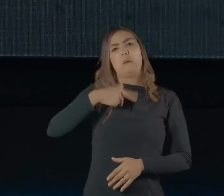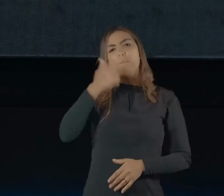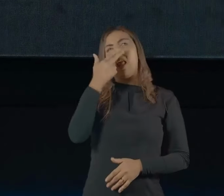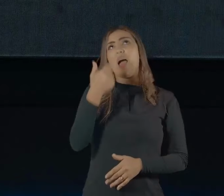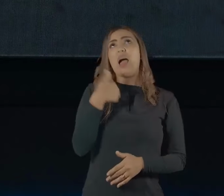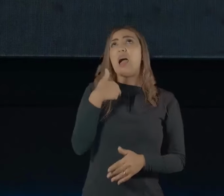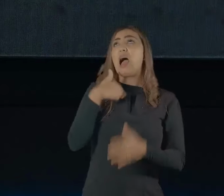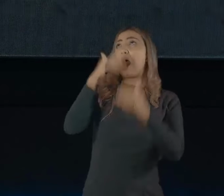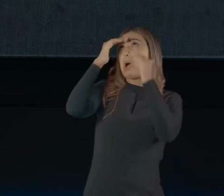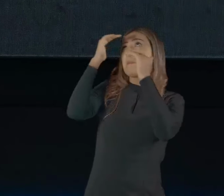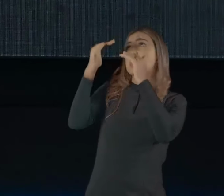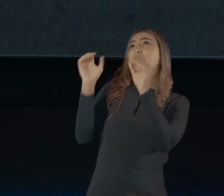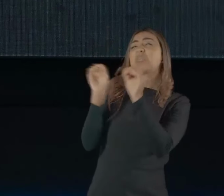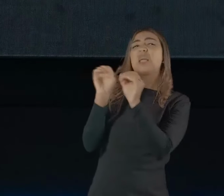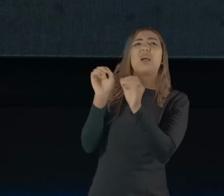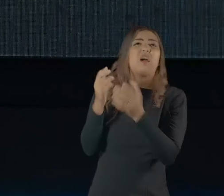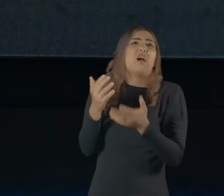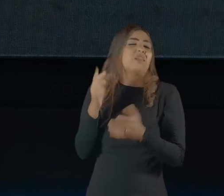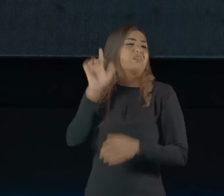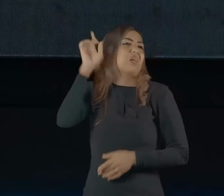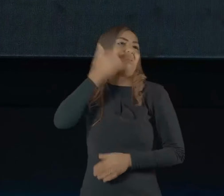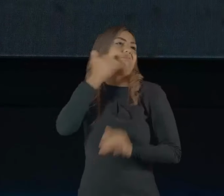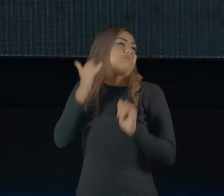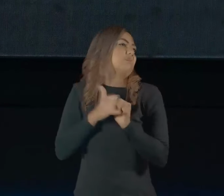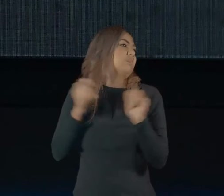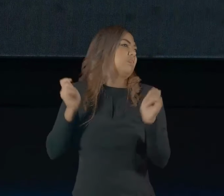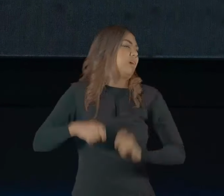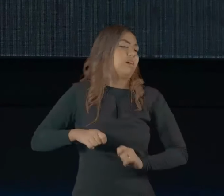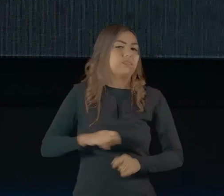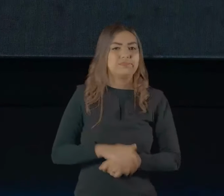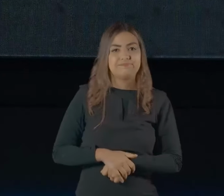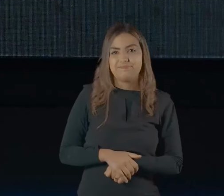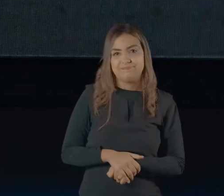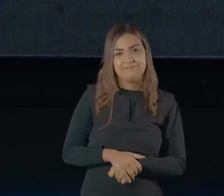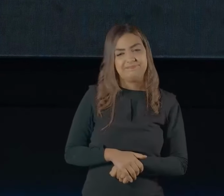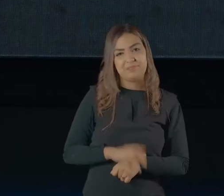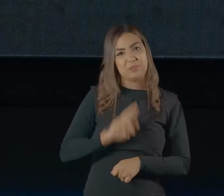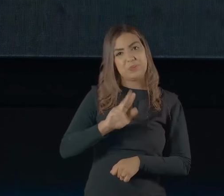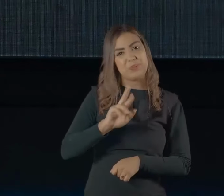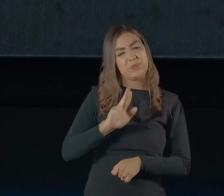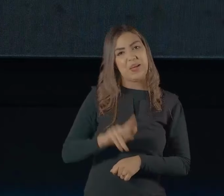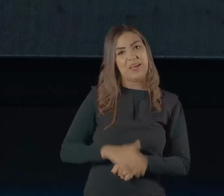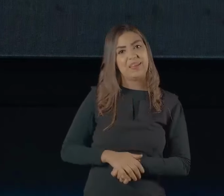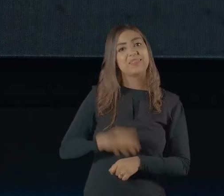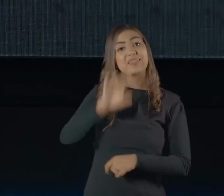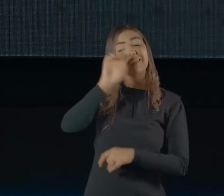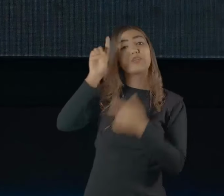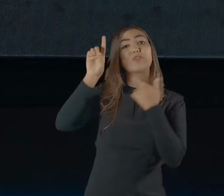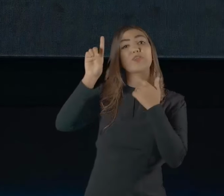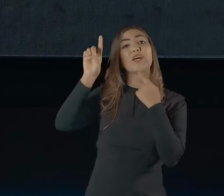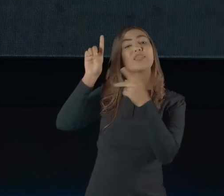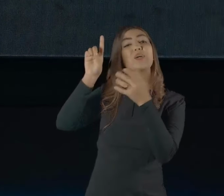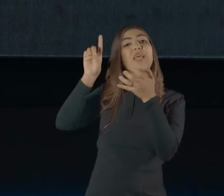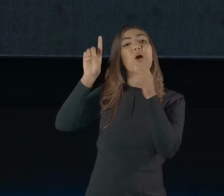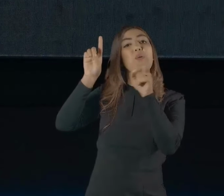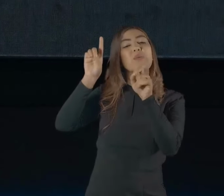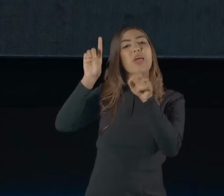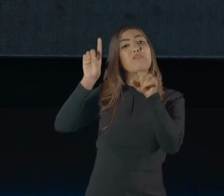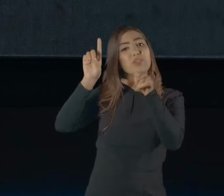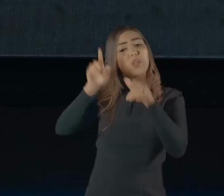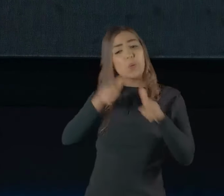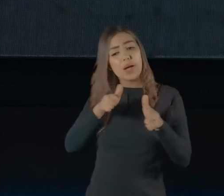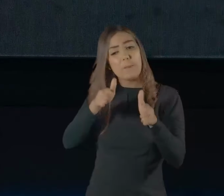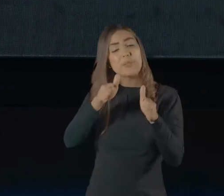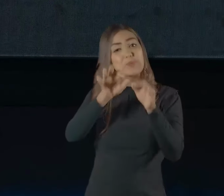algo de menor importância. Deus quer que você se conserte, que volte para o caminho. Eu